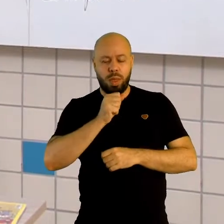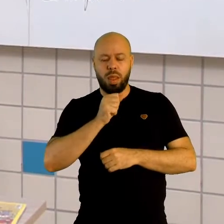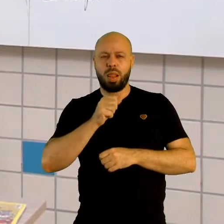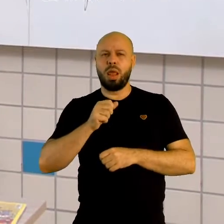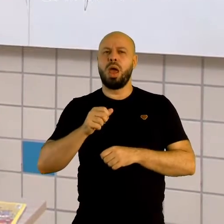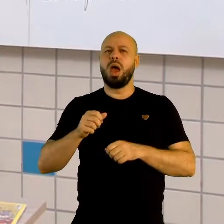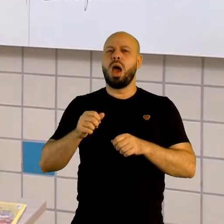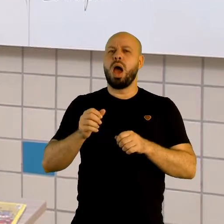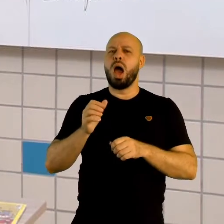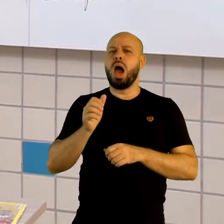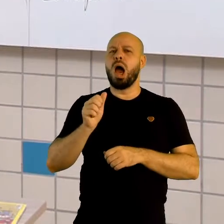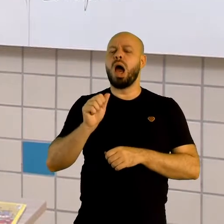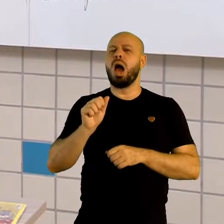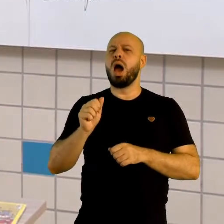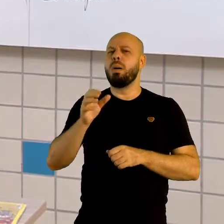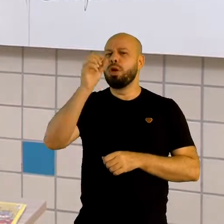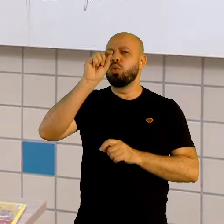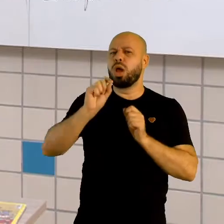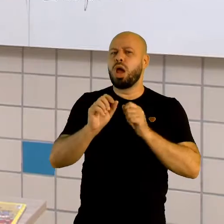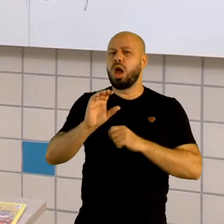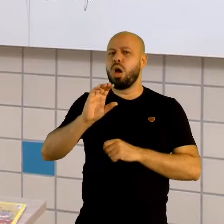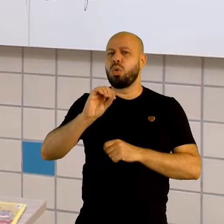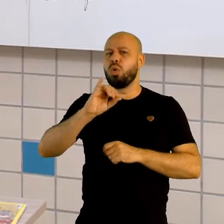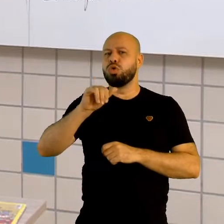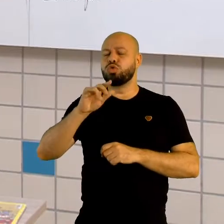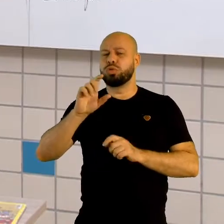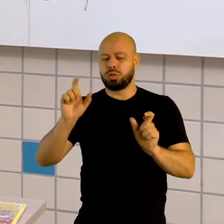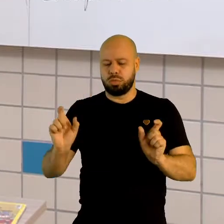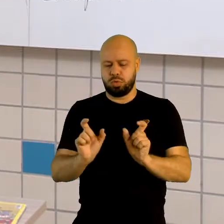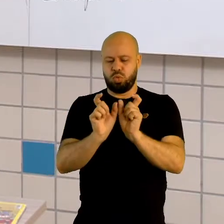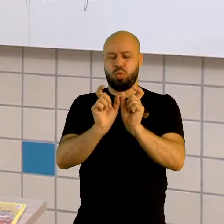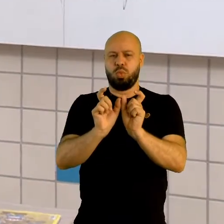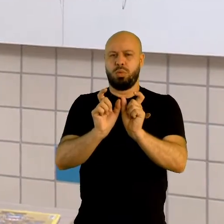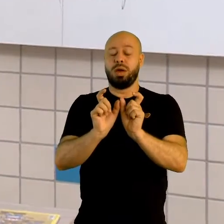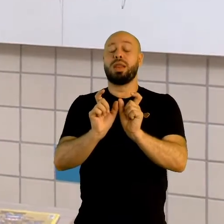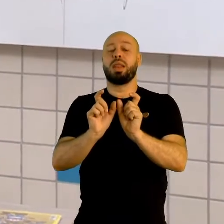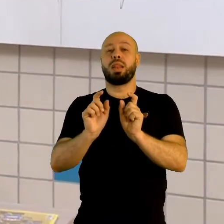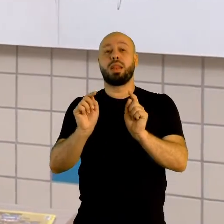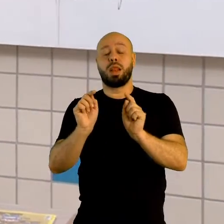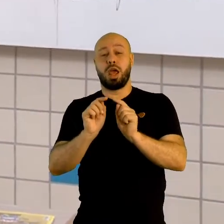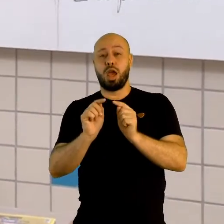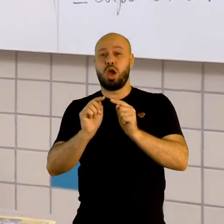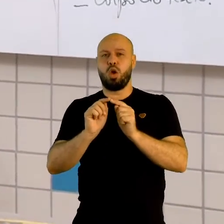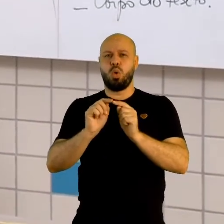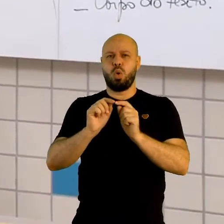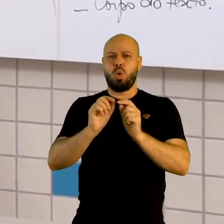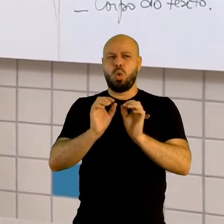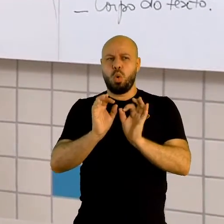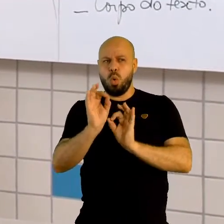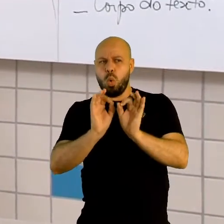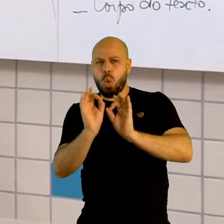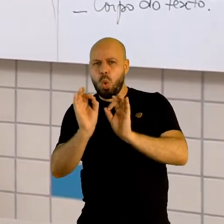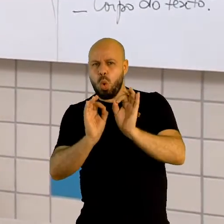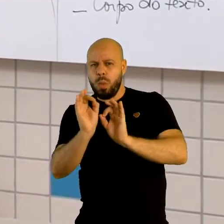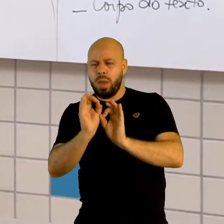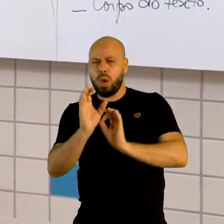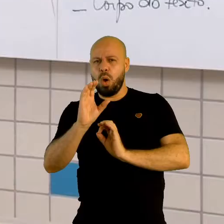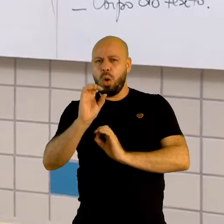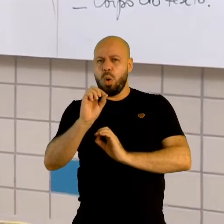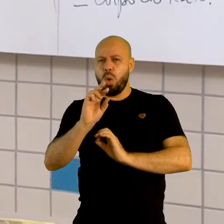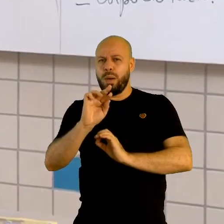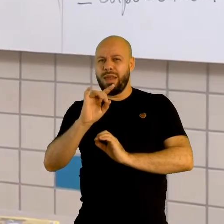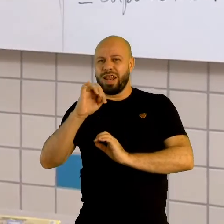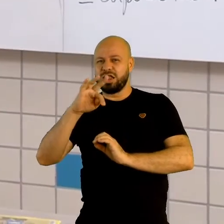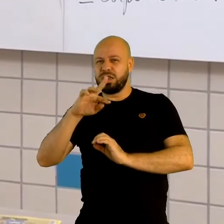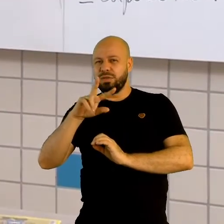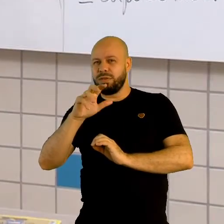conjunções, o que são conjunções e conjunções coordenativas. Retomando o nosso raciocínio, vamos lá relembrar